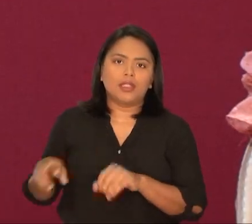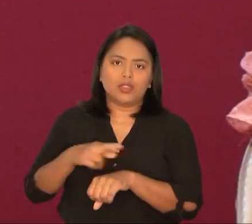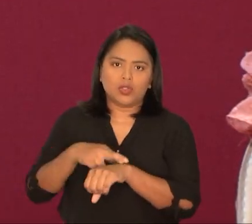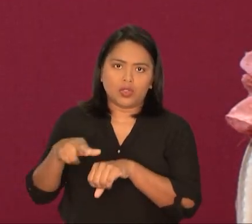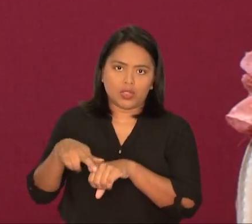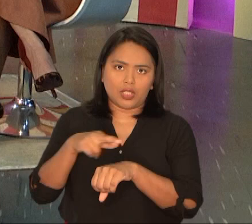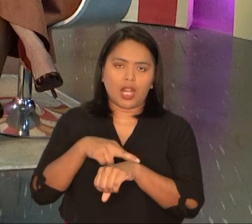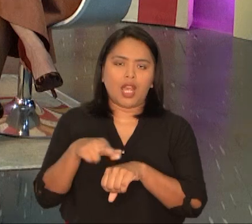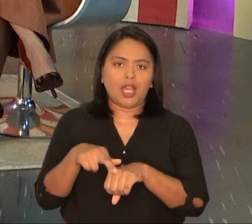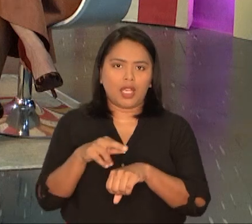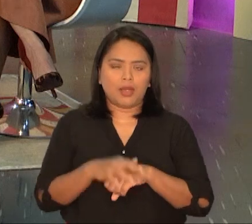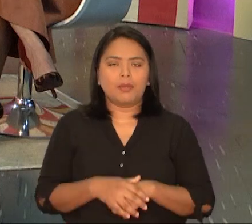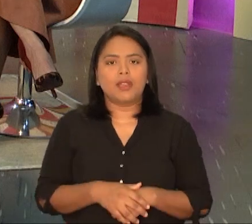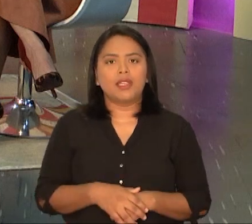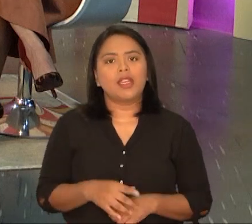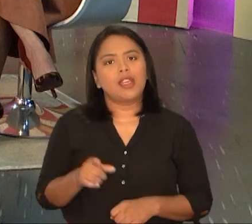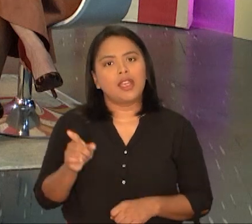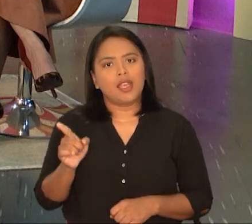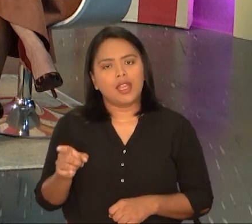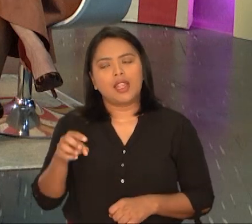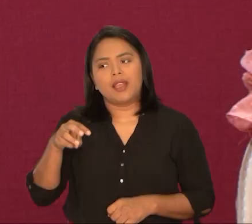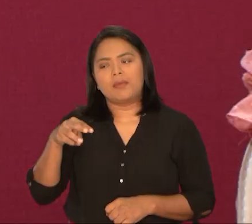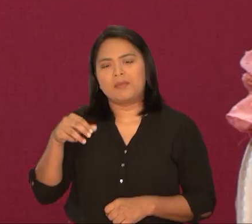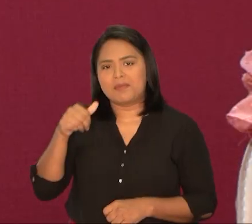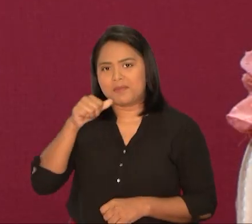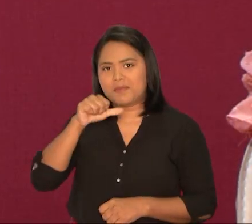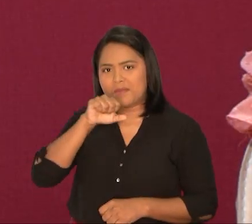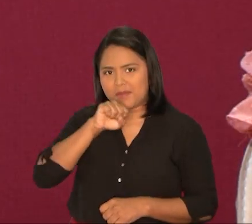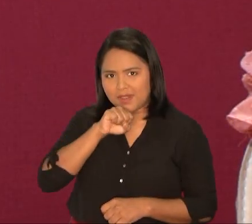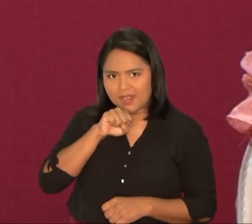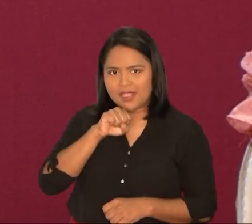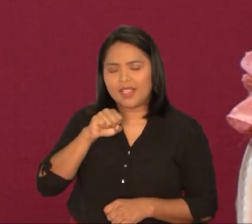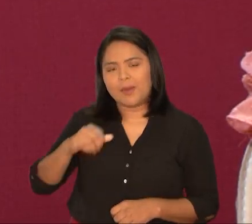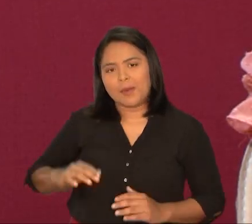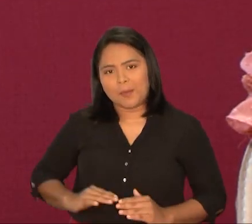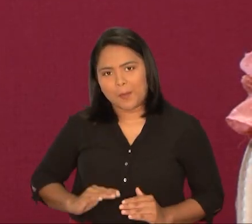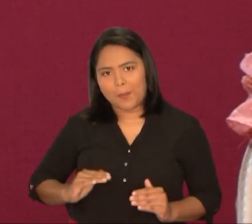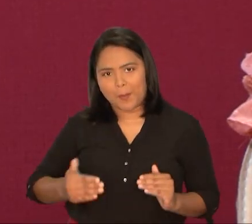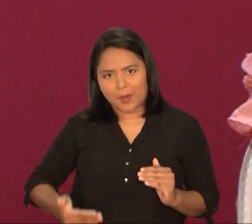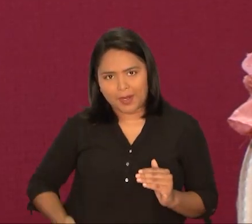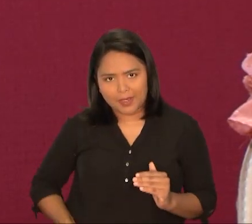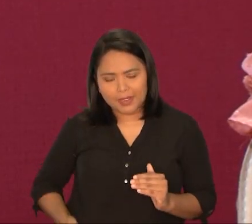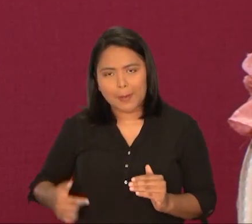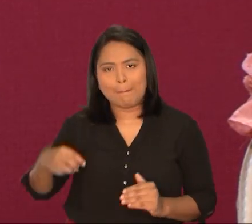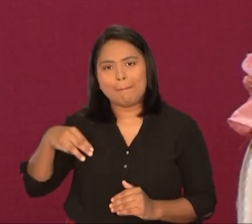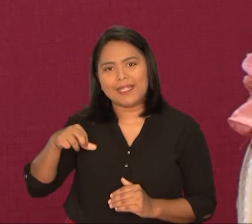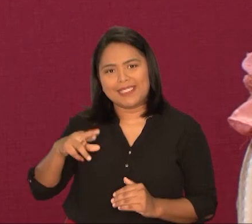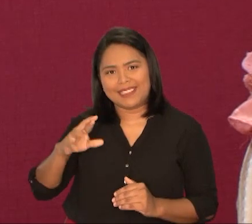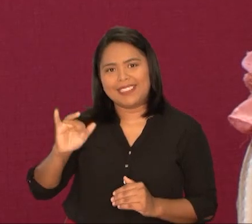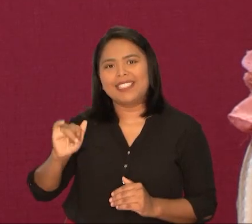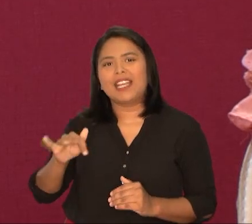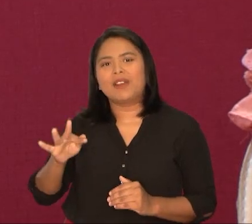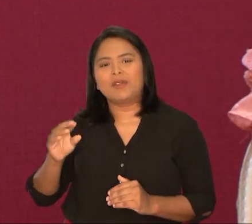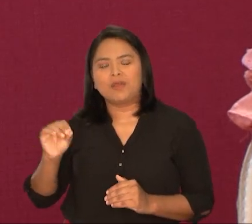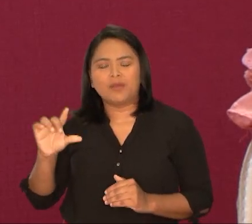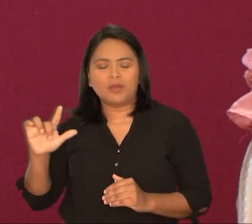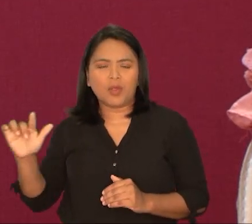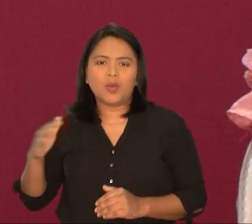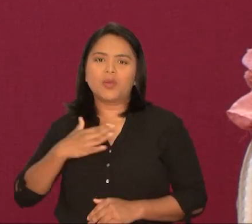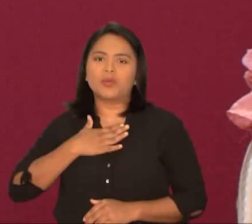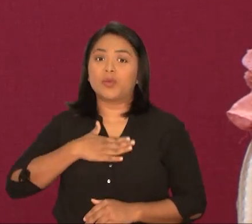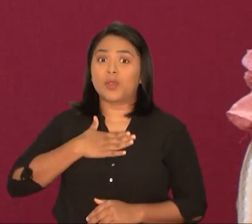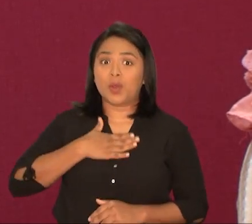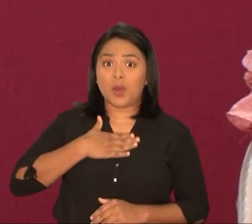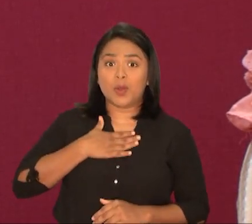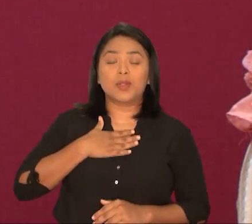Maria Flor, que está aqui no forninho, né? Ela gosta de música, ama cantar, dançar e também aprecia a